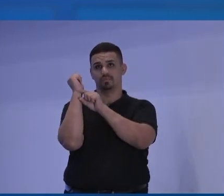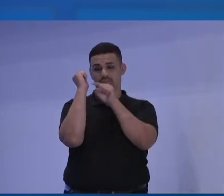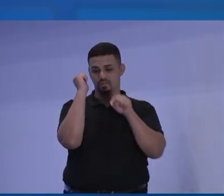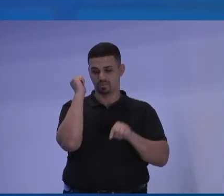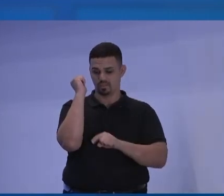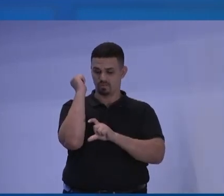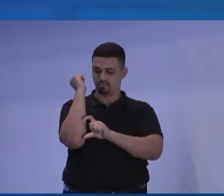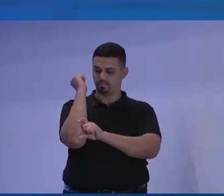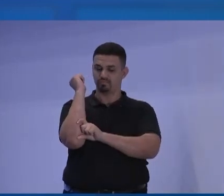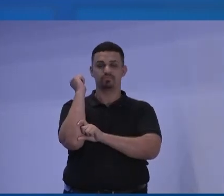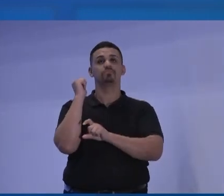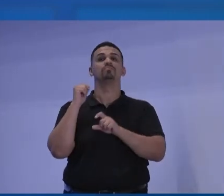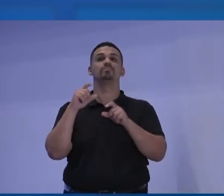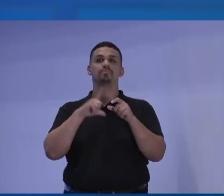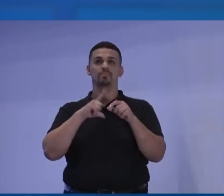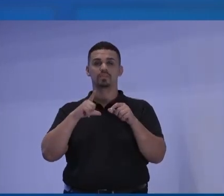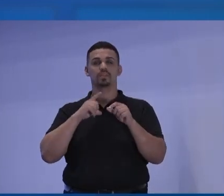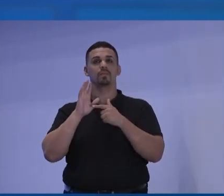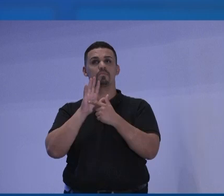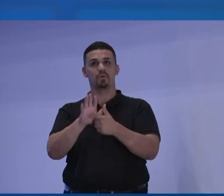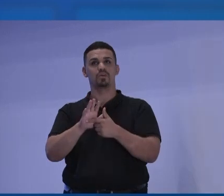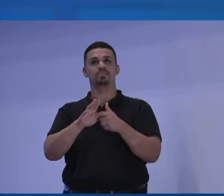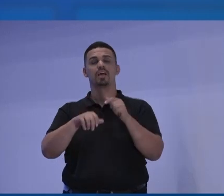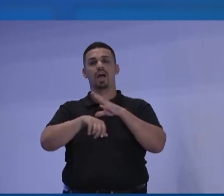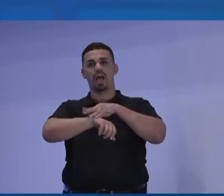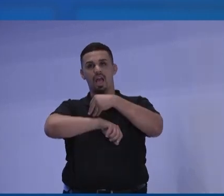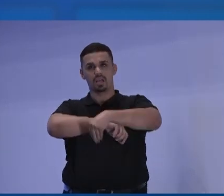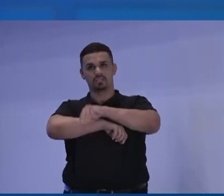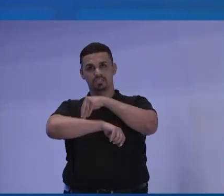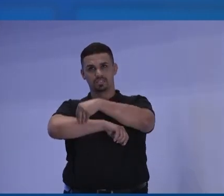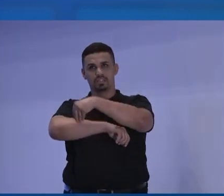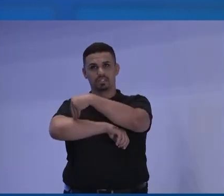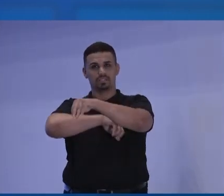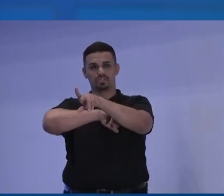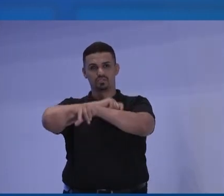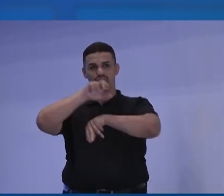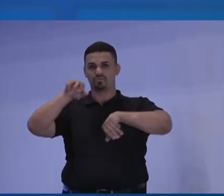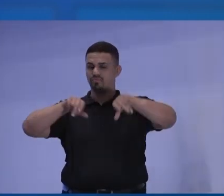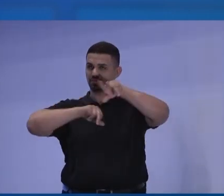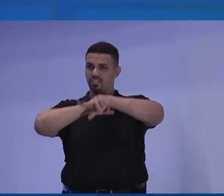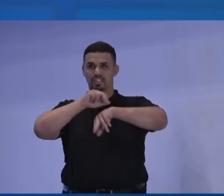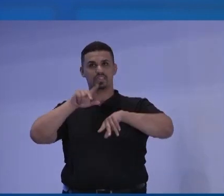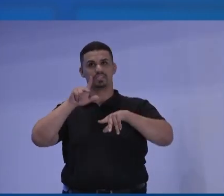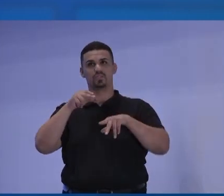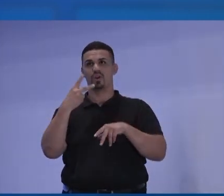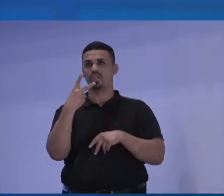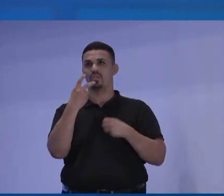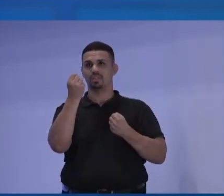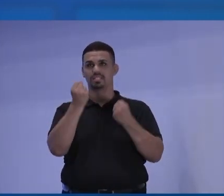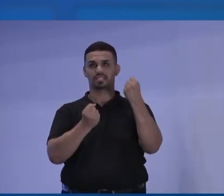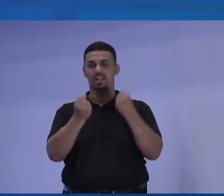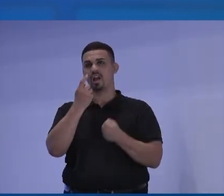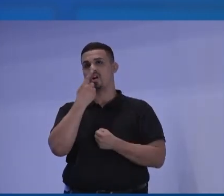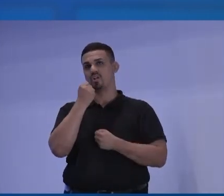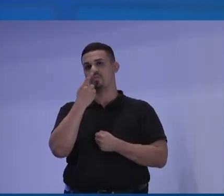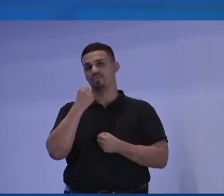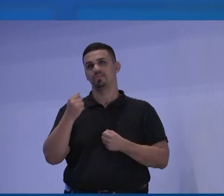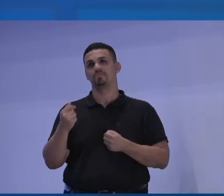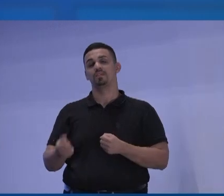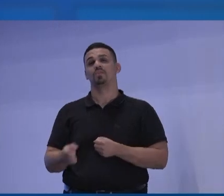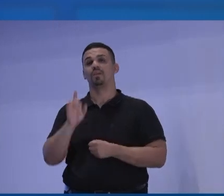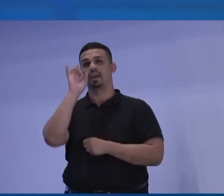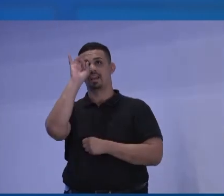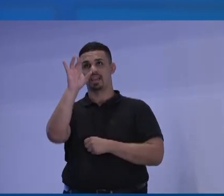lesão inicial de hanseníase. São completamente diferentes, como dois carros vermelhos, né? Cada